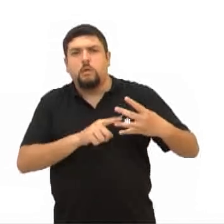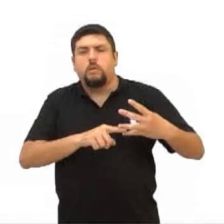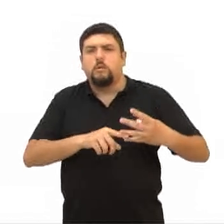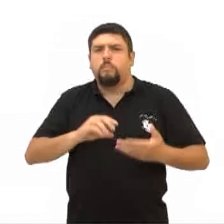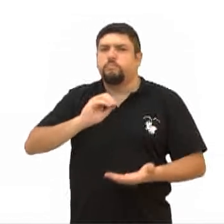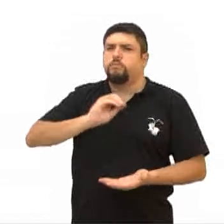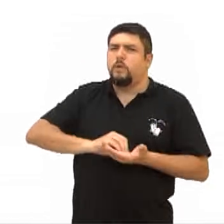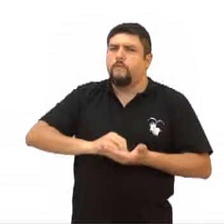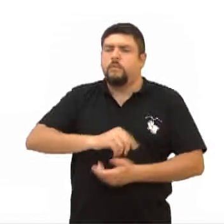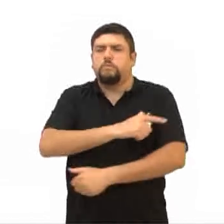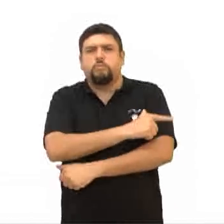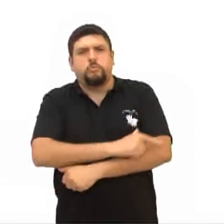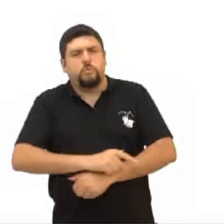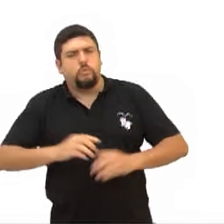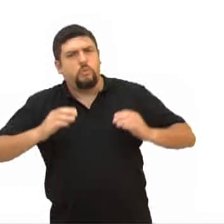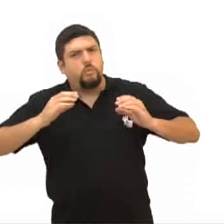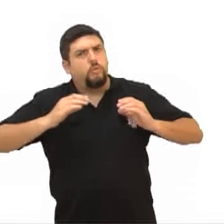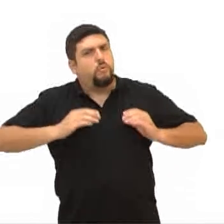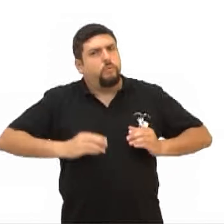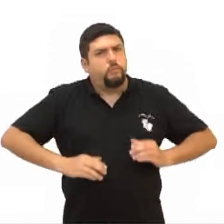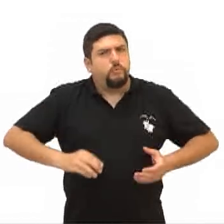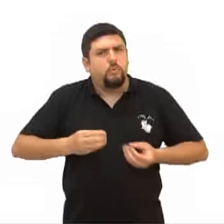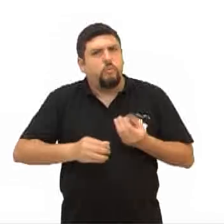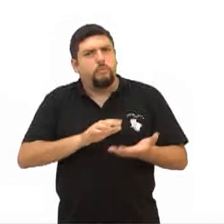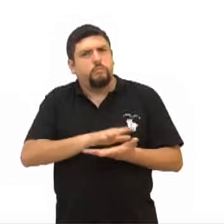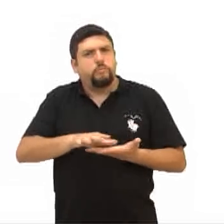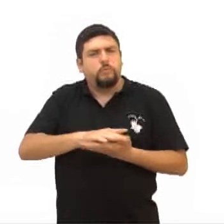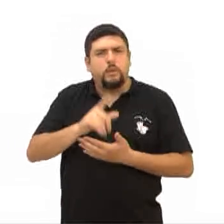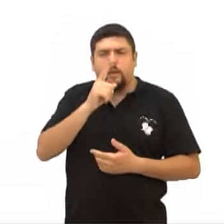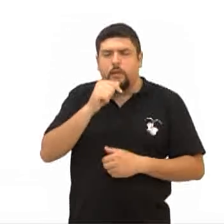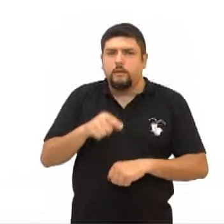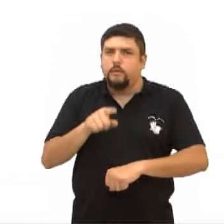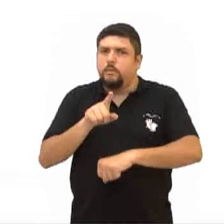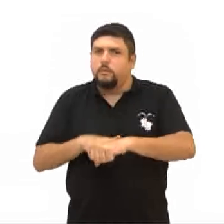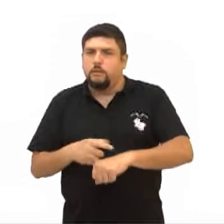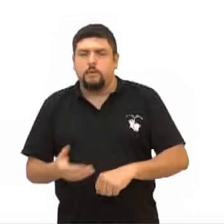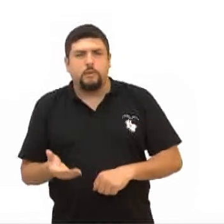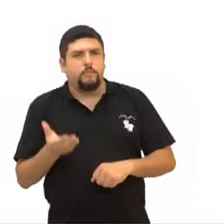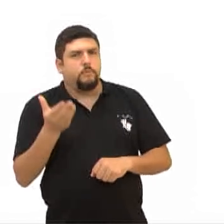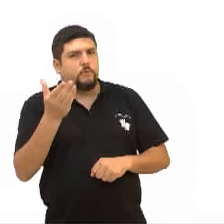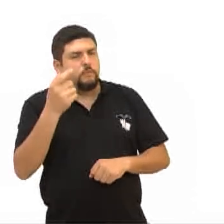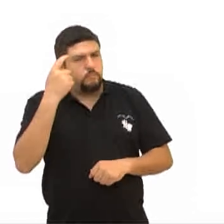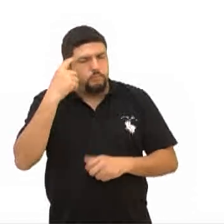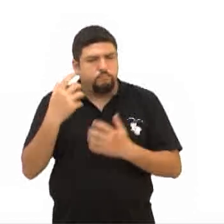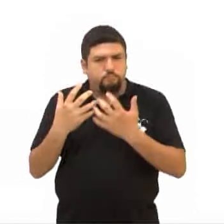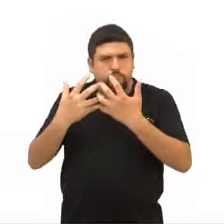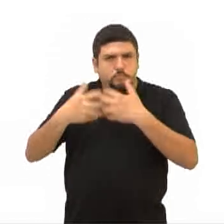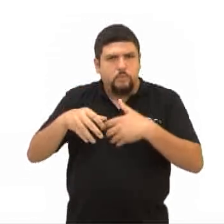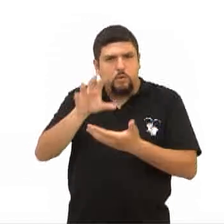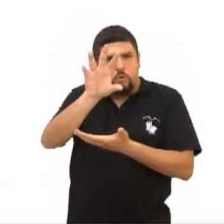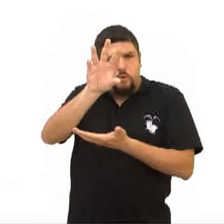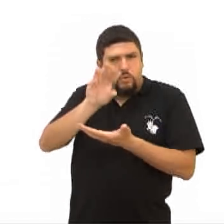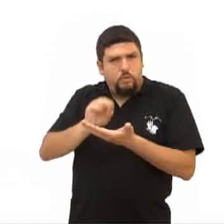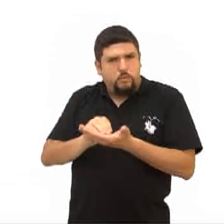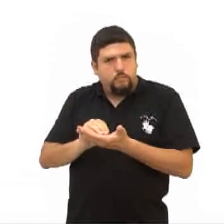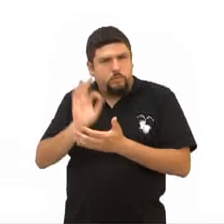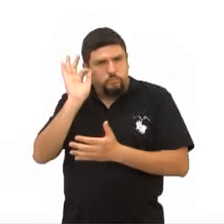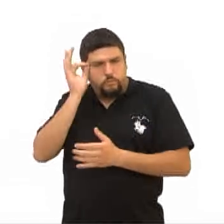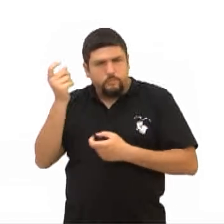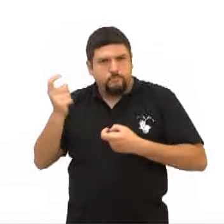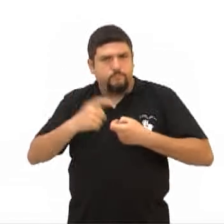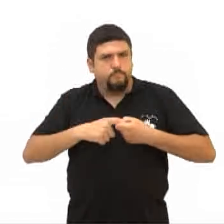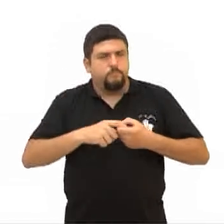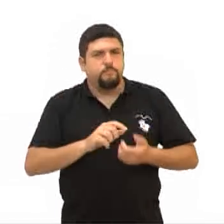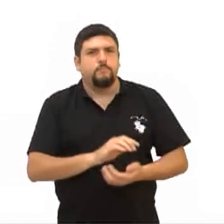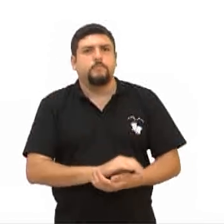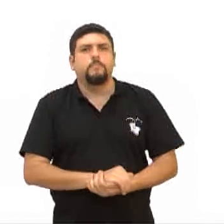temos sobre o uso dos recursos hídricos. Um tempinho para você refletir, copiar e eu já volto.